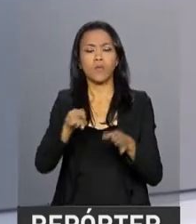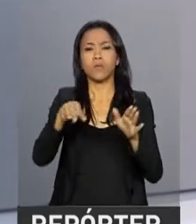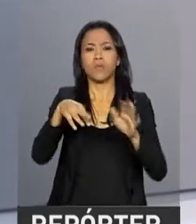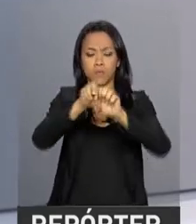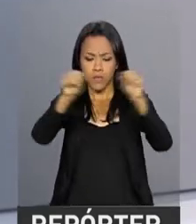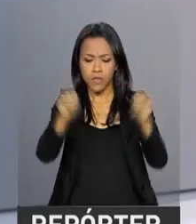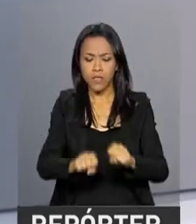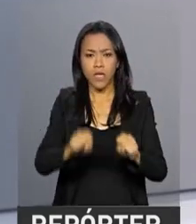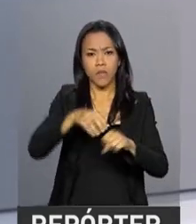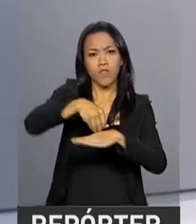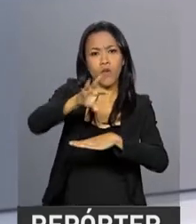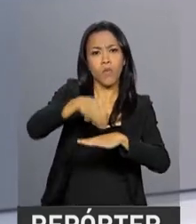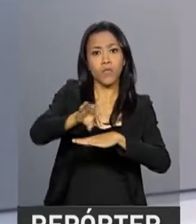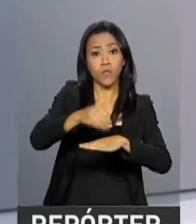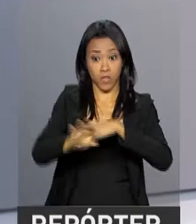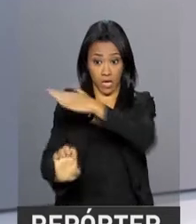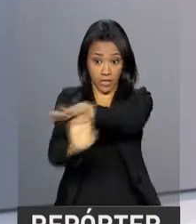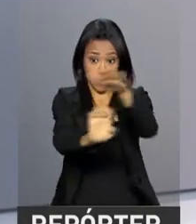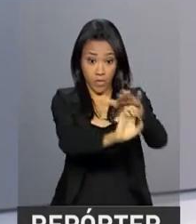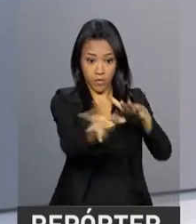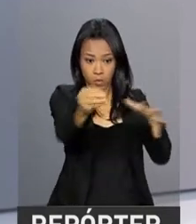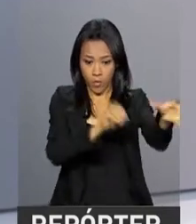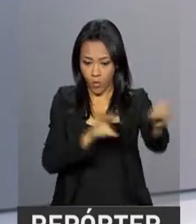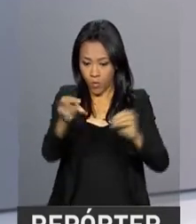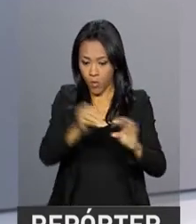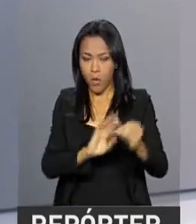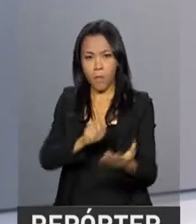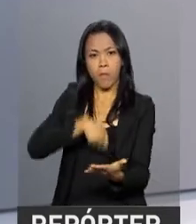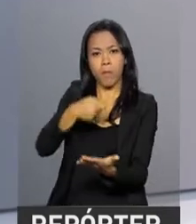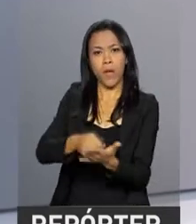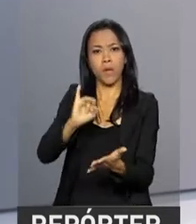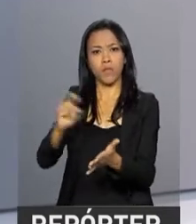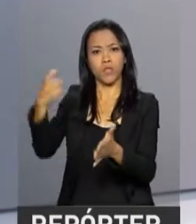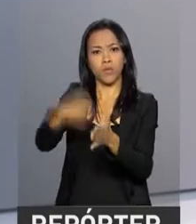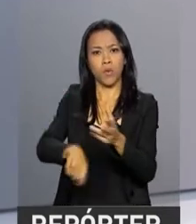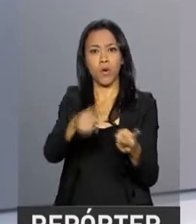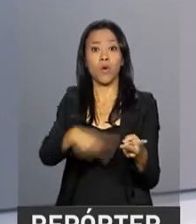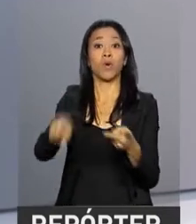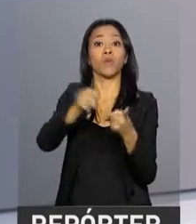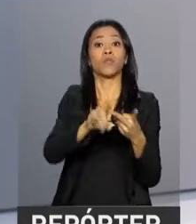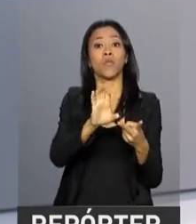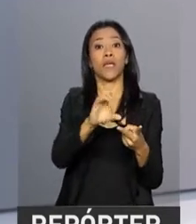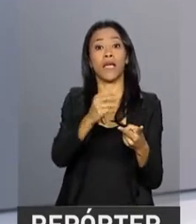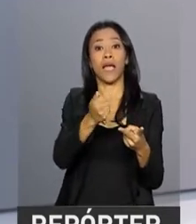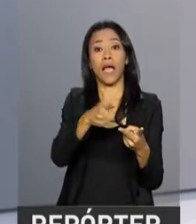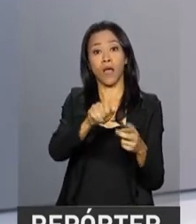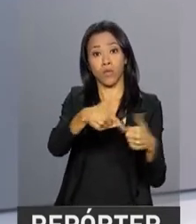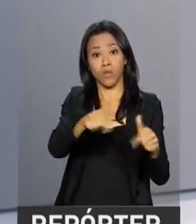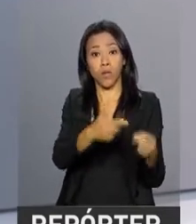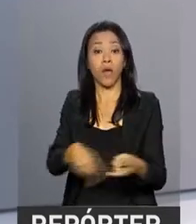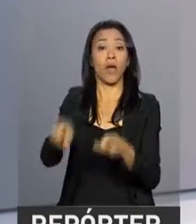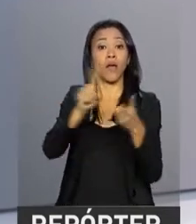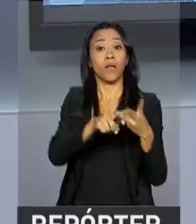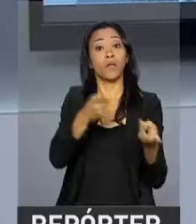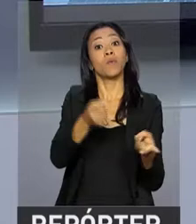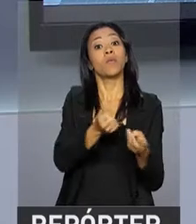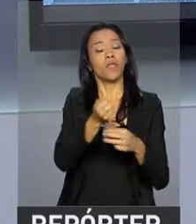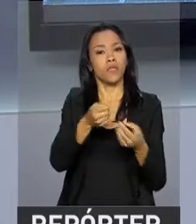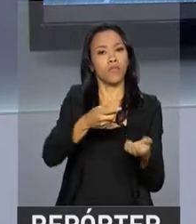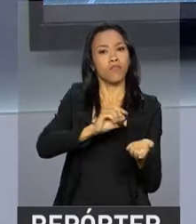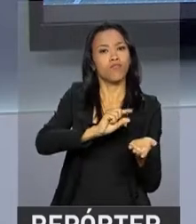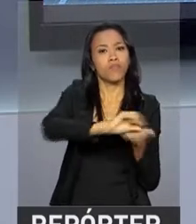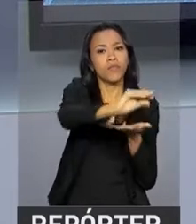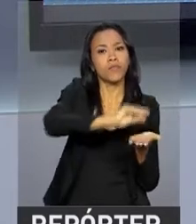feita pelos empregadores como o pagamento de impostos encargos trabalhistas e contribuições previdenciárias a